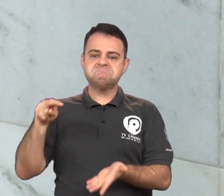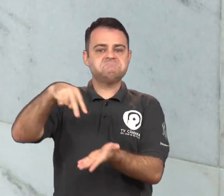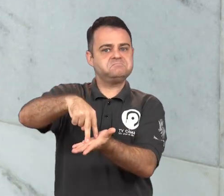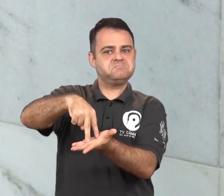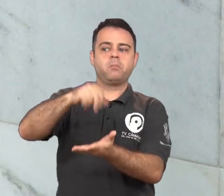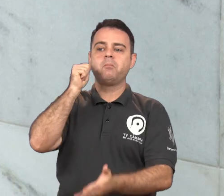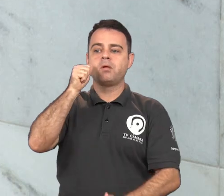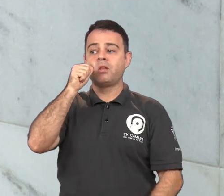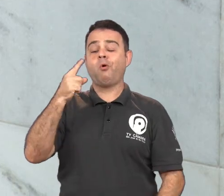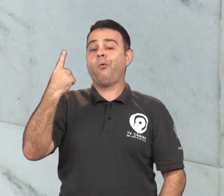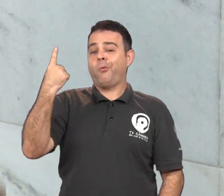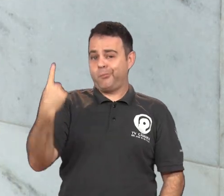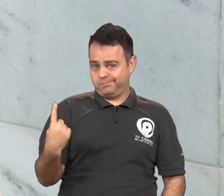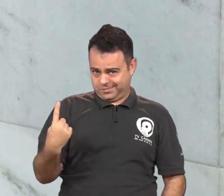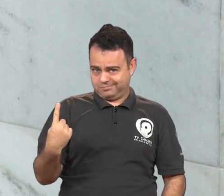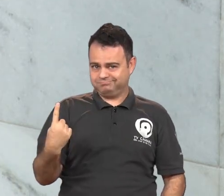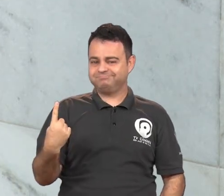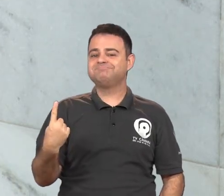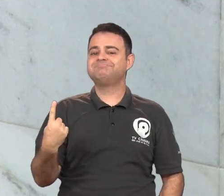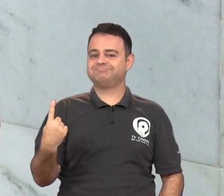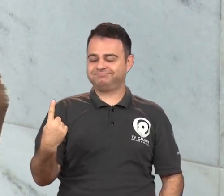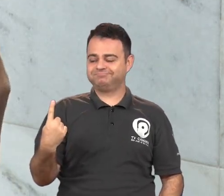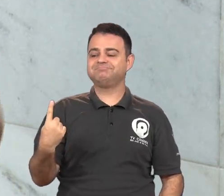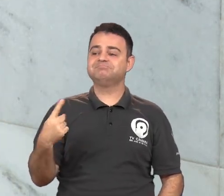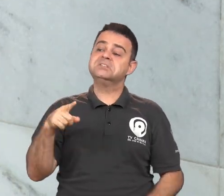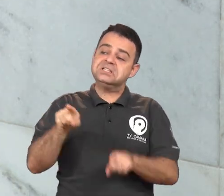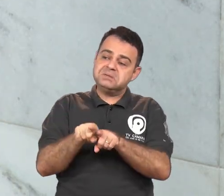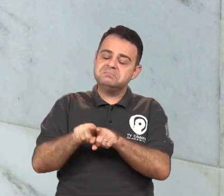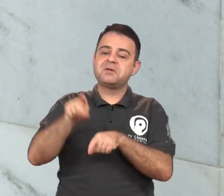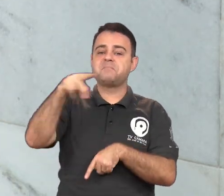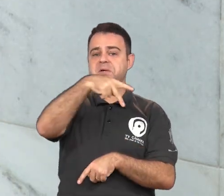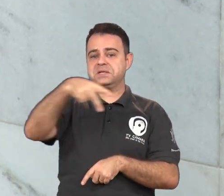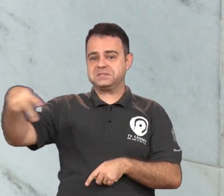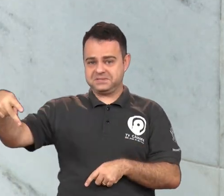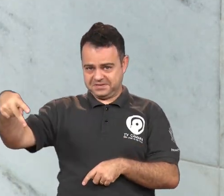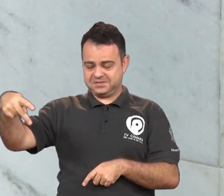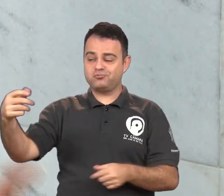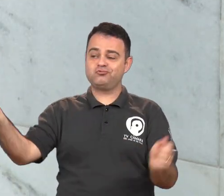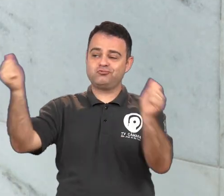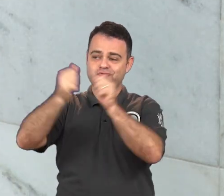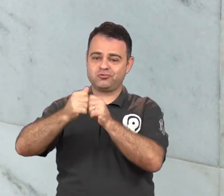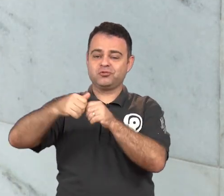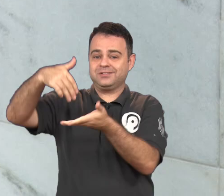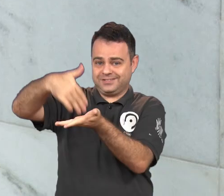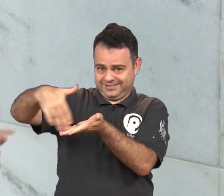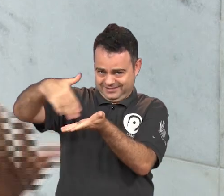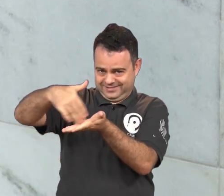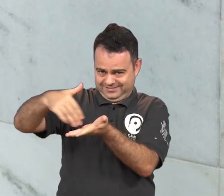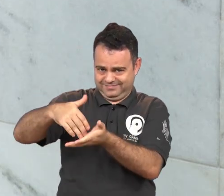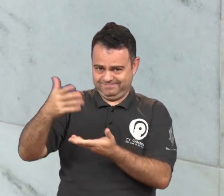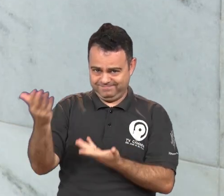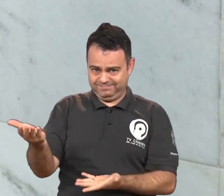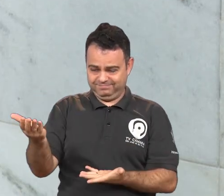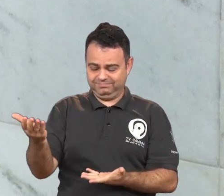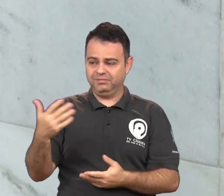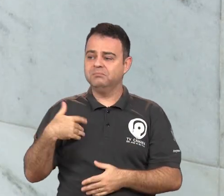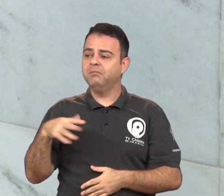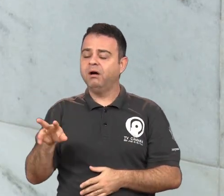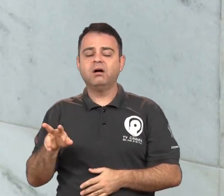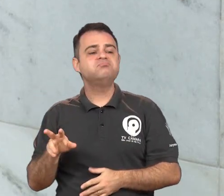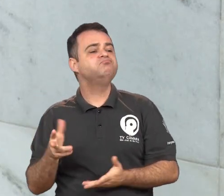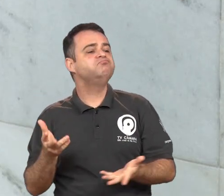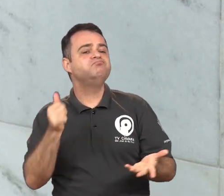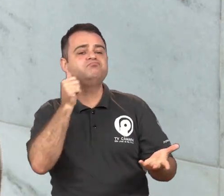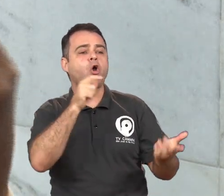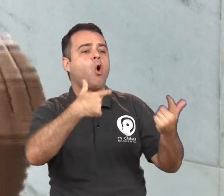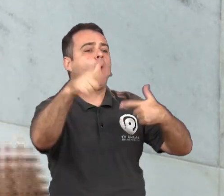como a única mulher eleita, ocupa um lugar na mesa diretora, mas ao mesmo tempo olha para o lado e não